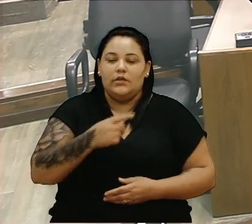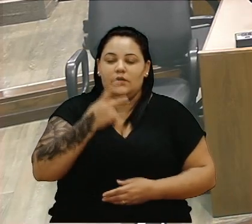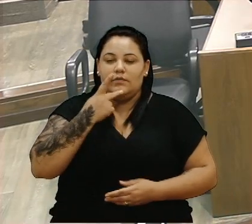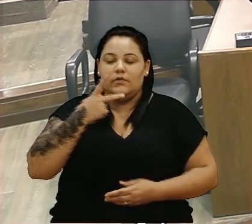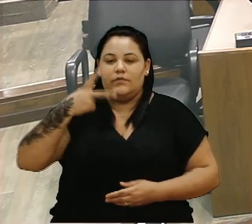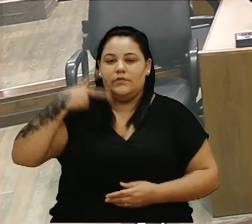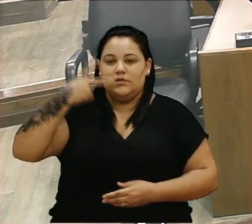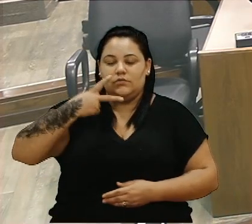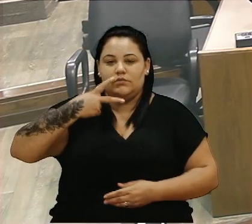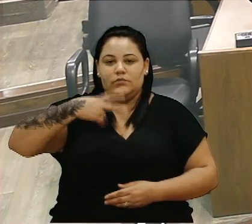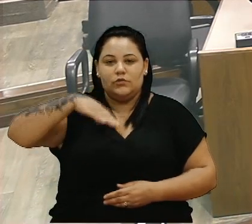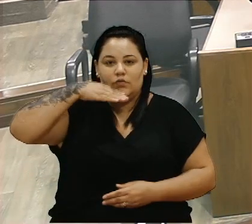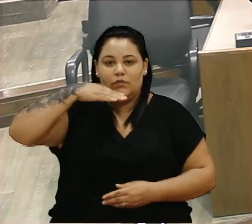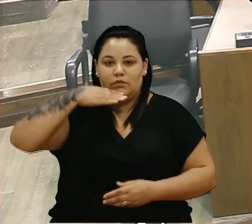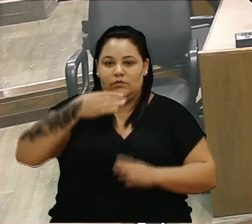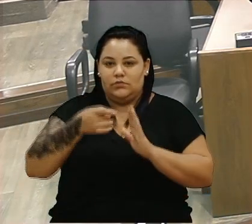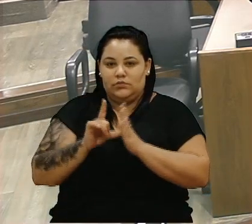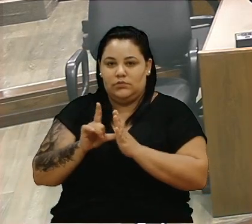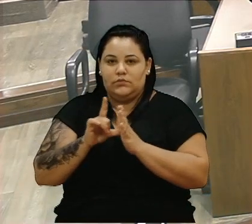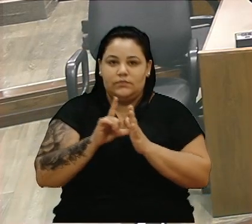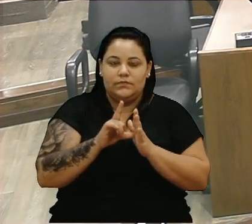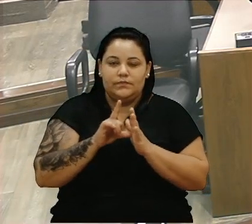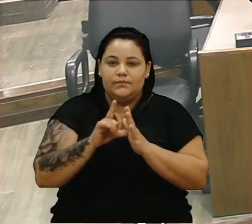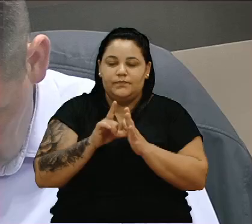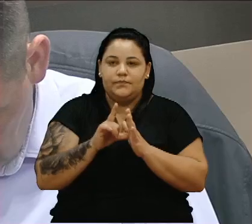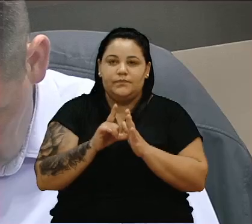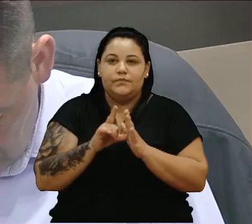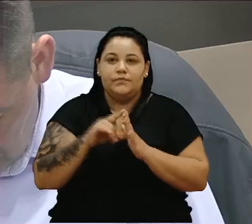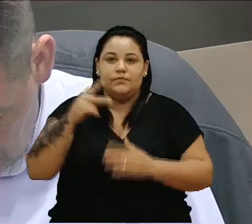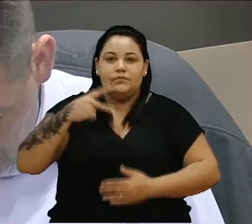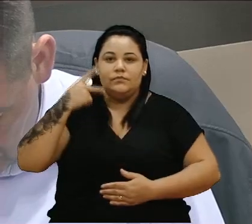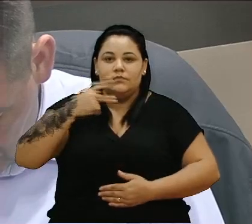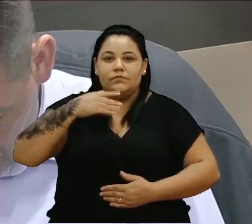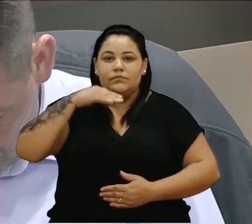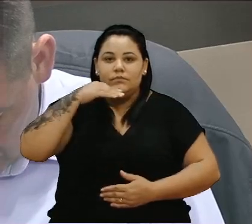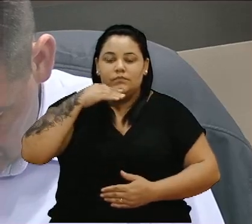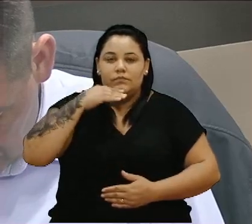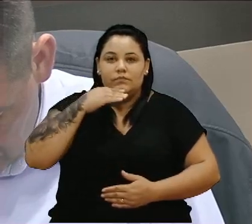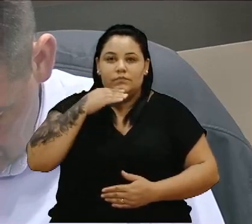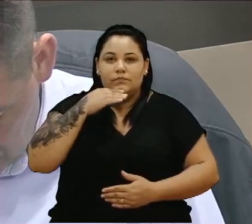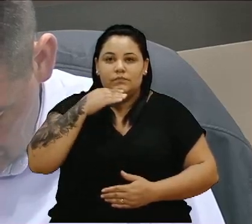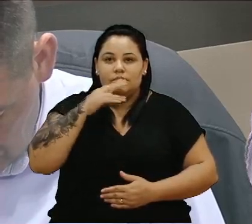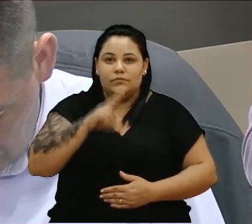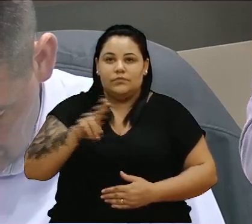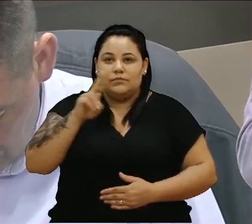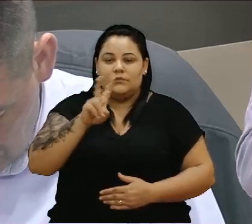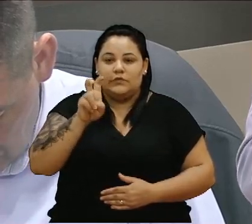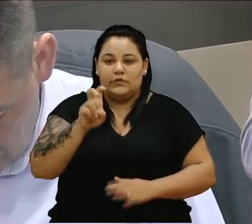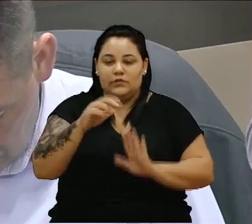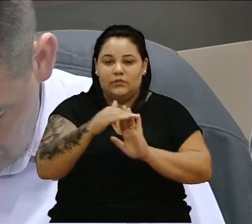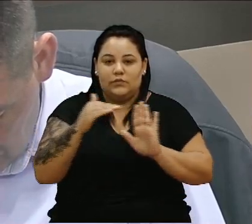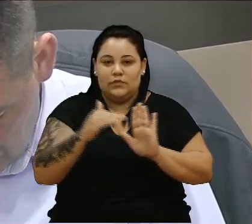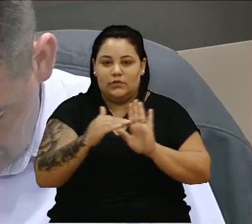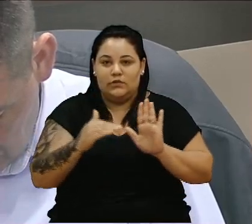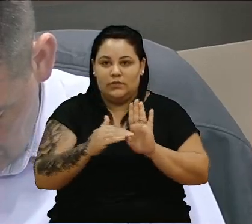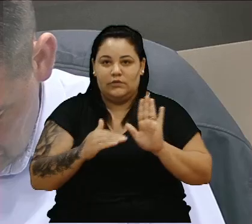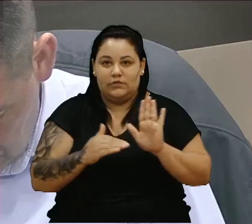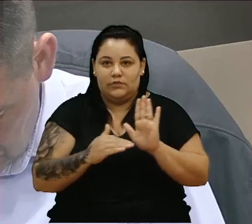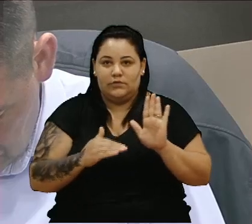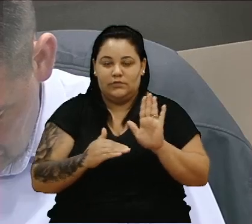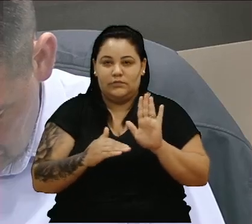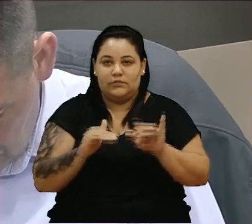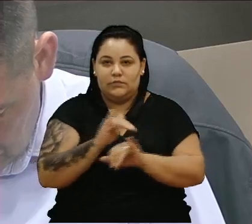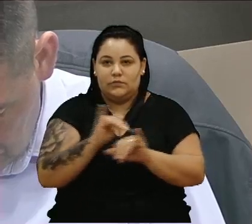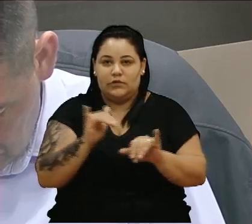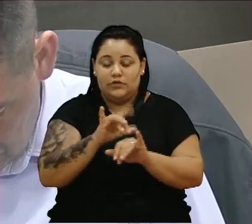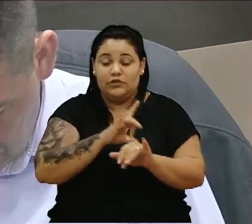pouco, que o senhor vereador Bortola se baseou em apenas 5 linhas e uma reportagem. Aí que está o problema. Aí nós